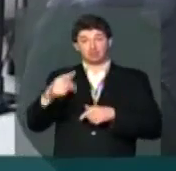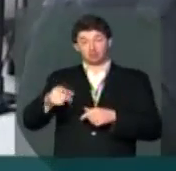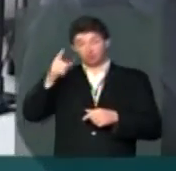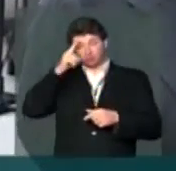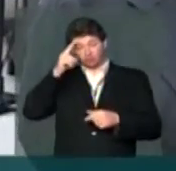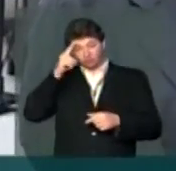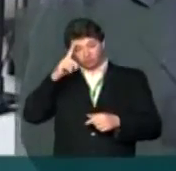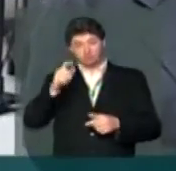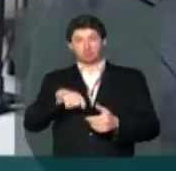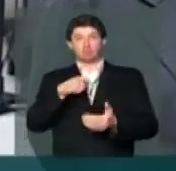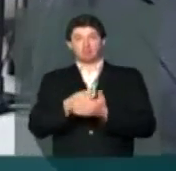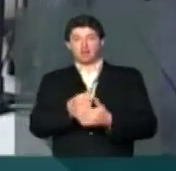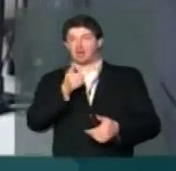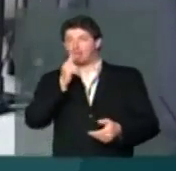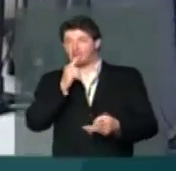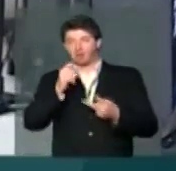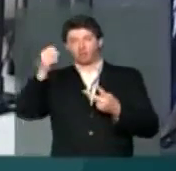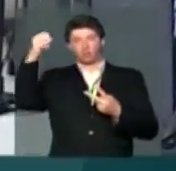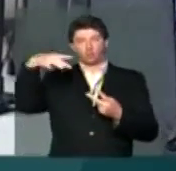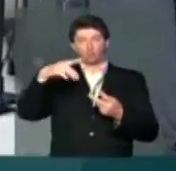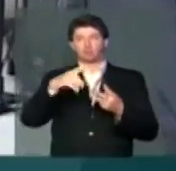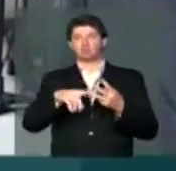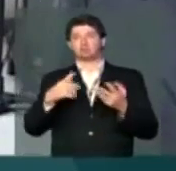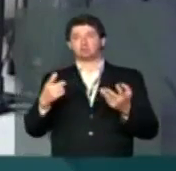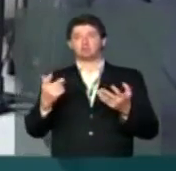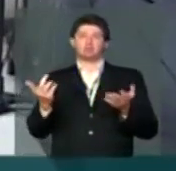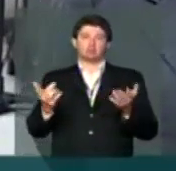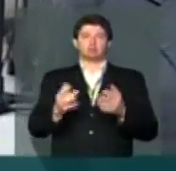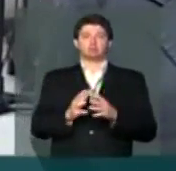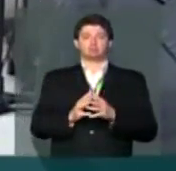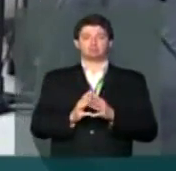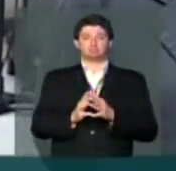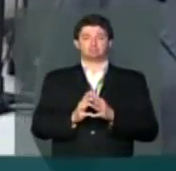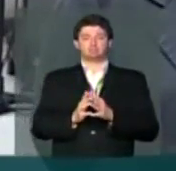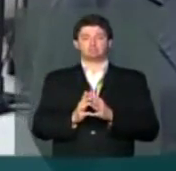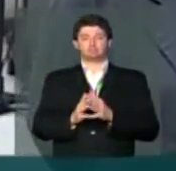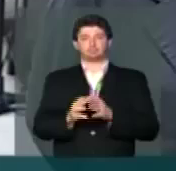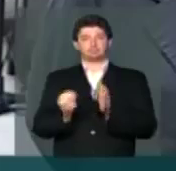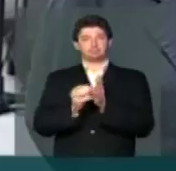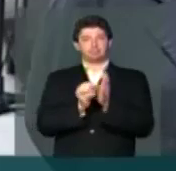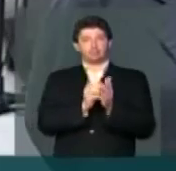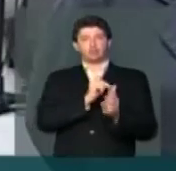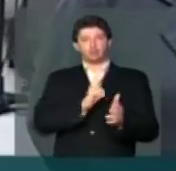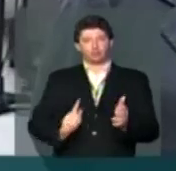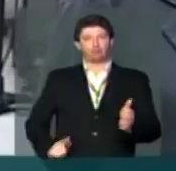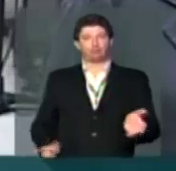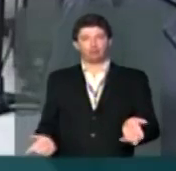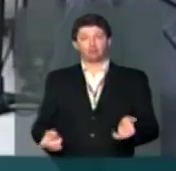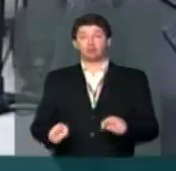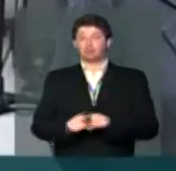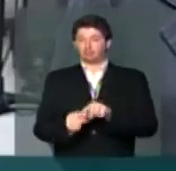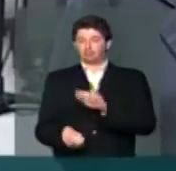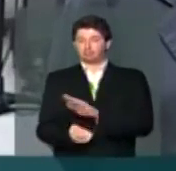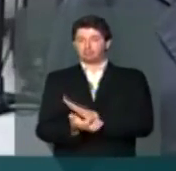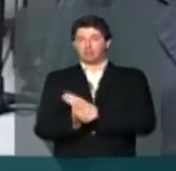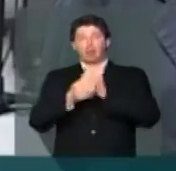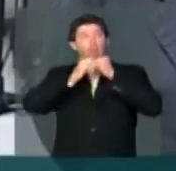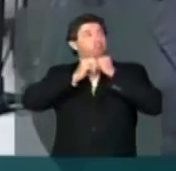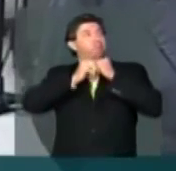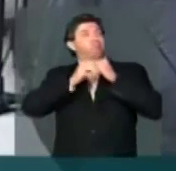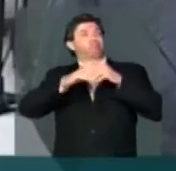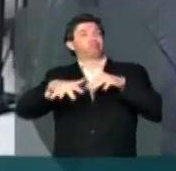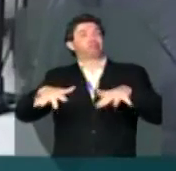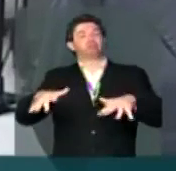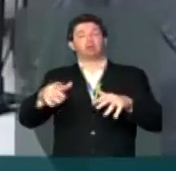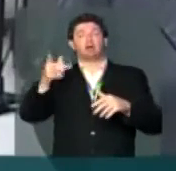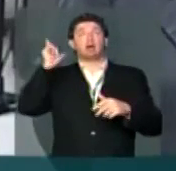de pagamento de água, de luz. Então, nós estamos assistindo um desgoverno, além de uma corrupção nunca vista